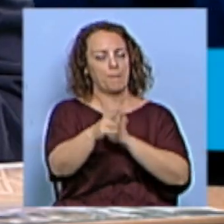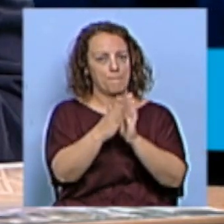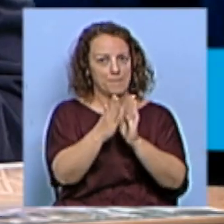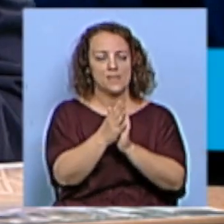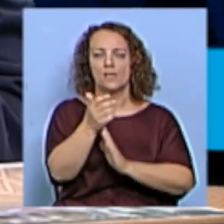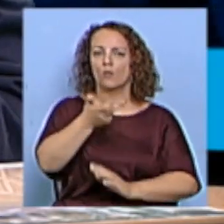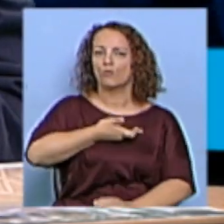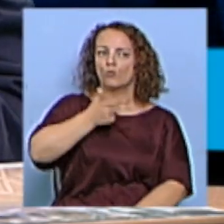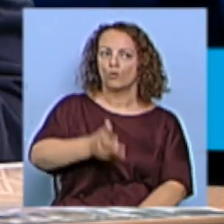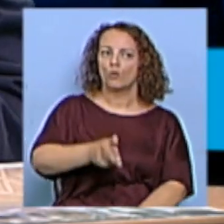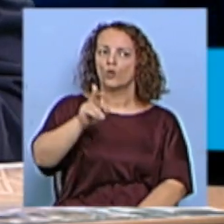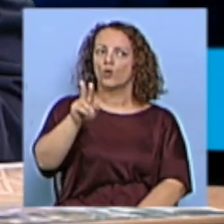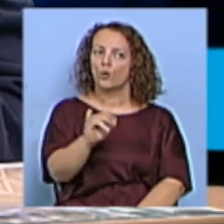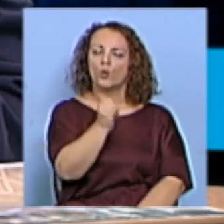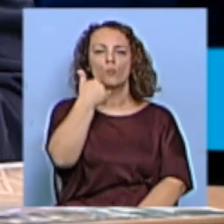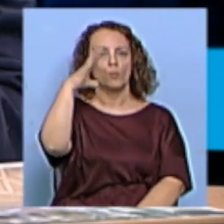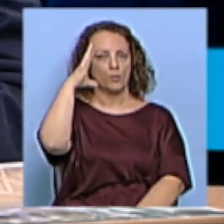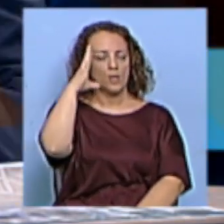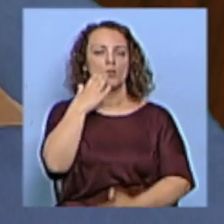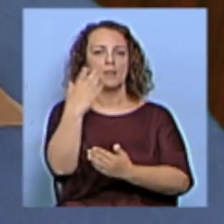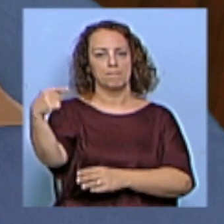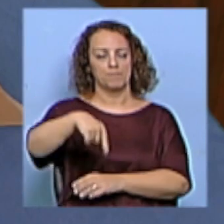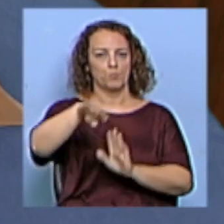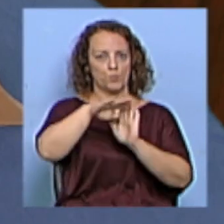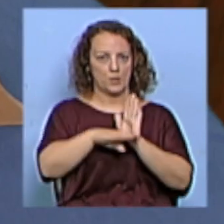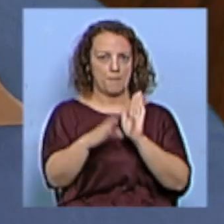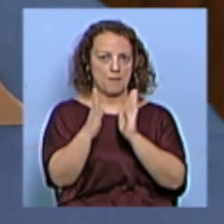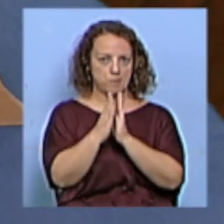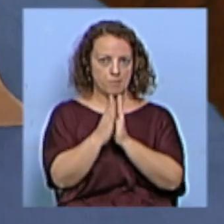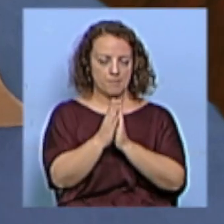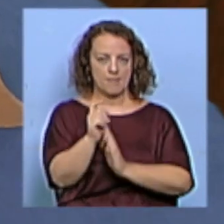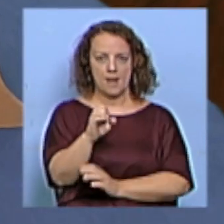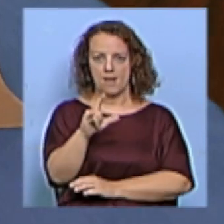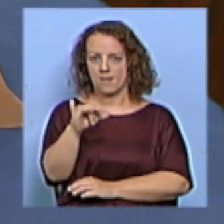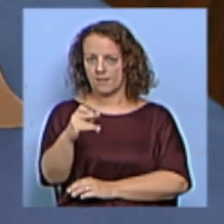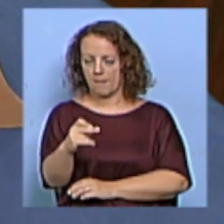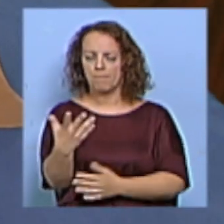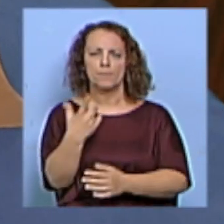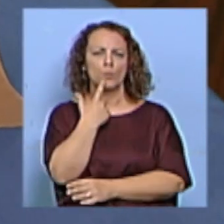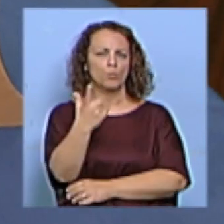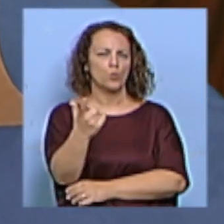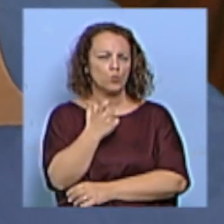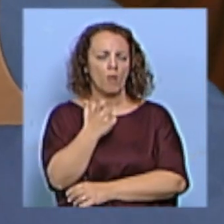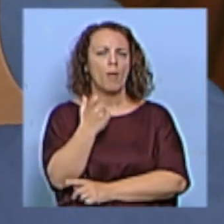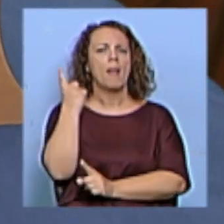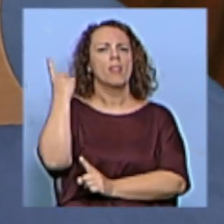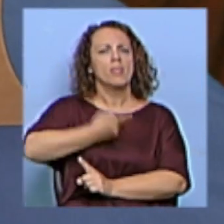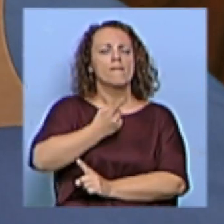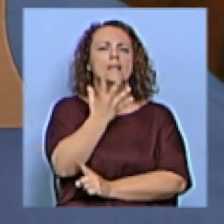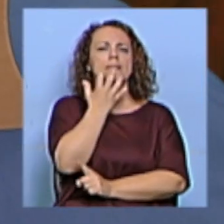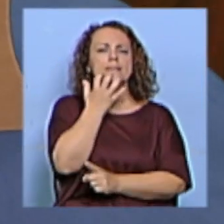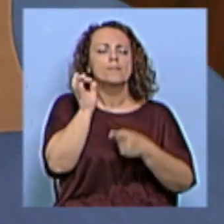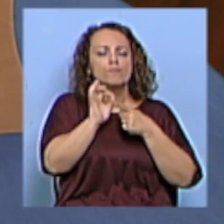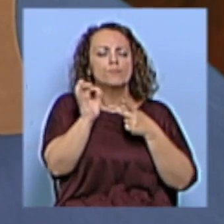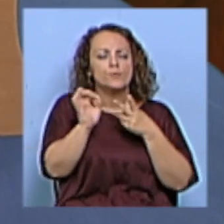tarde. Obrigado por estar no programa Eclésia. Perguntava-lhe que cuidados é necessário ter para que seja seguro